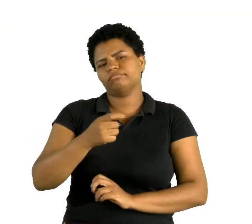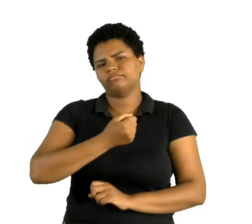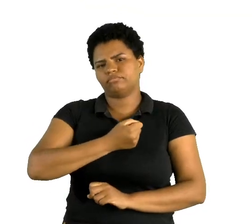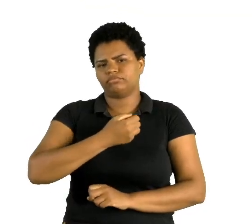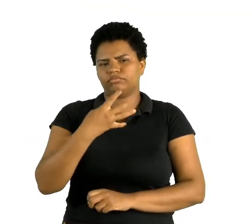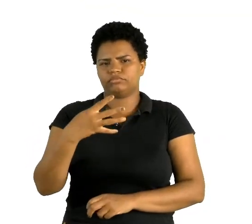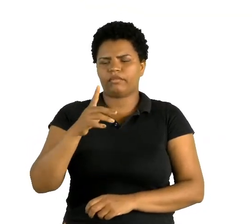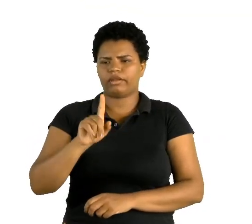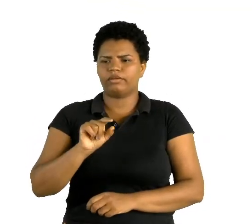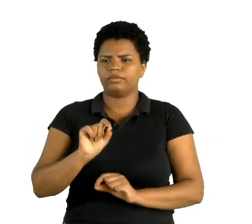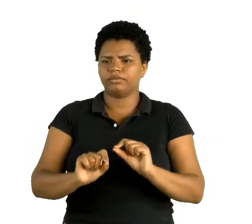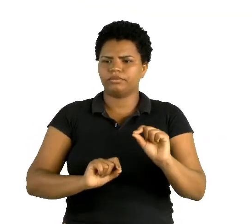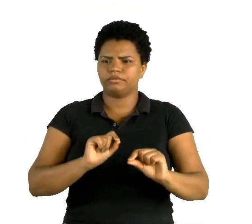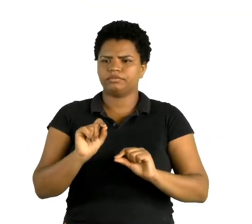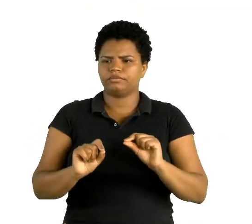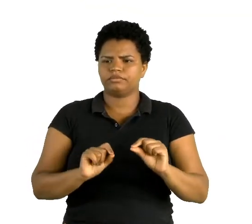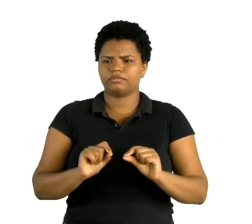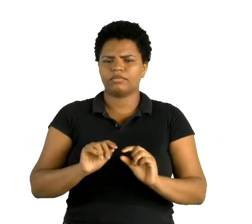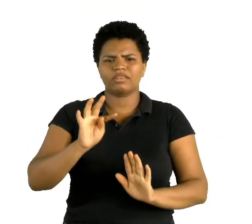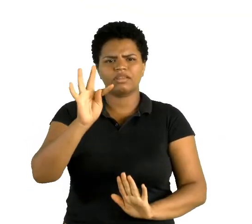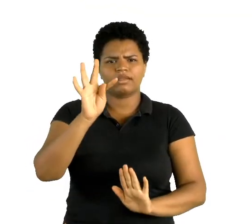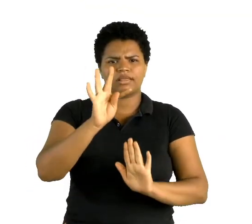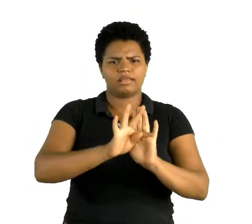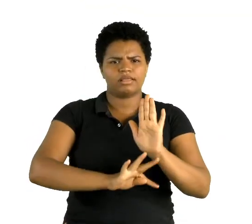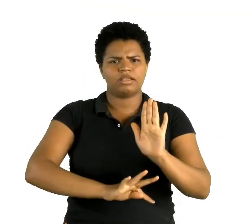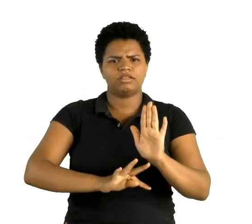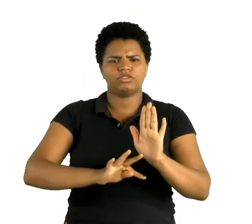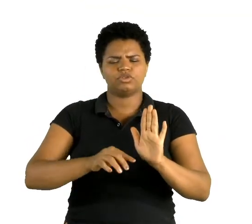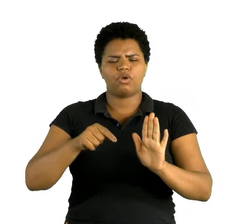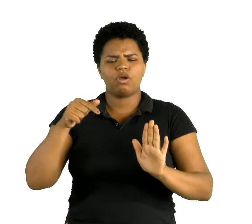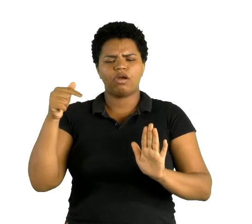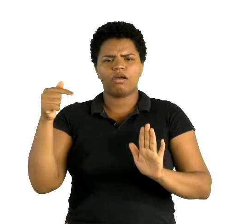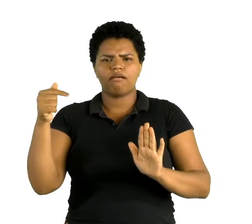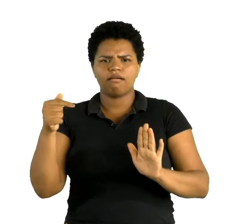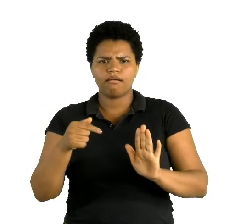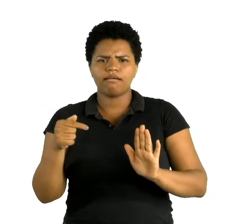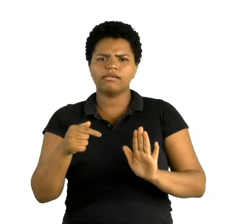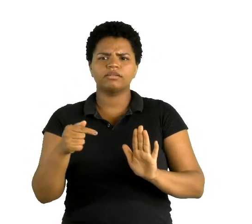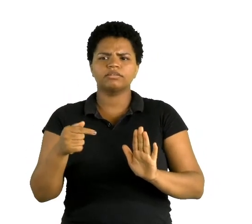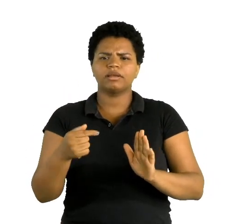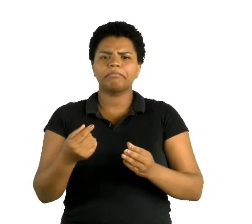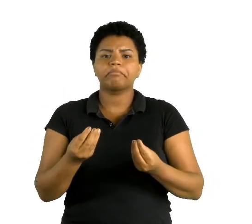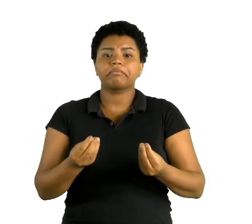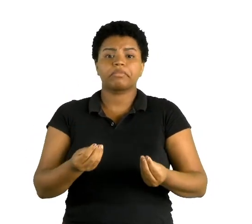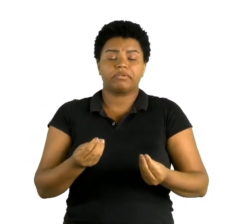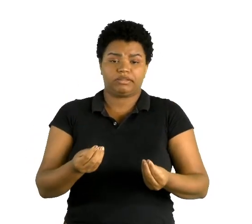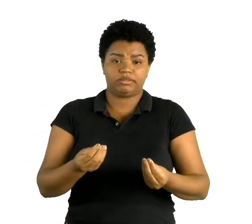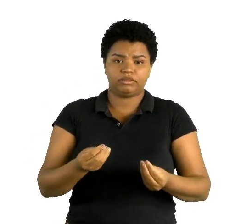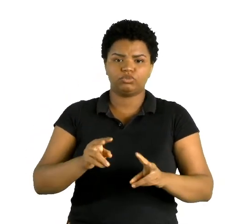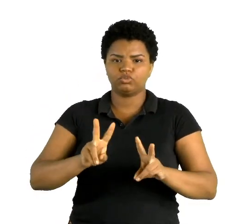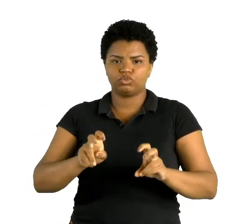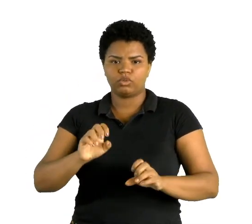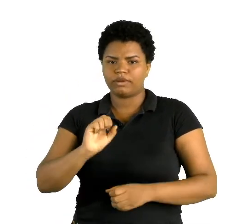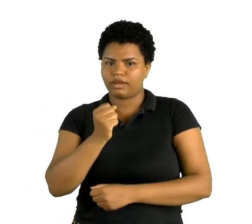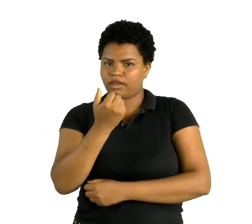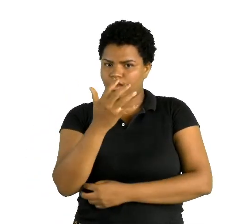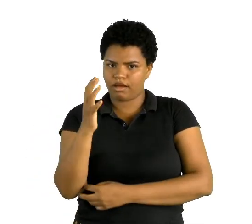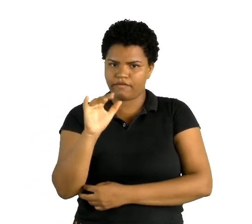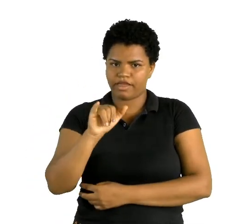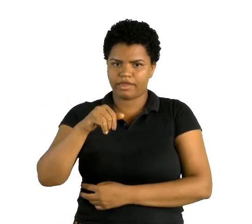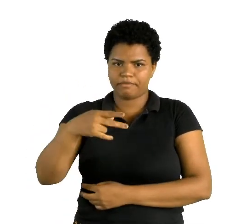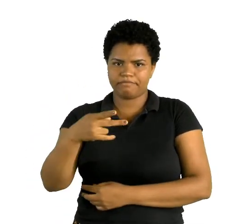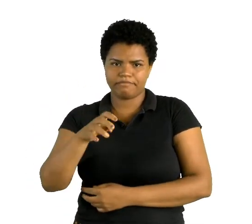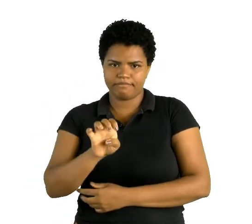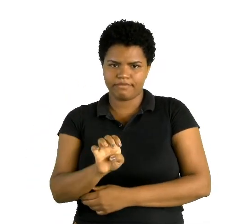para que serve um texto como esse? Esse texto sobre os IPs do Distrito Federal, ele serve para